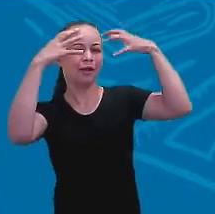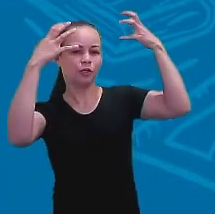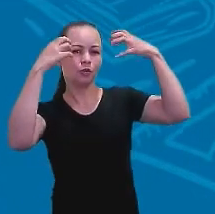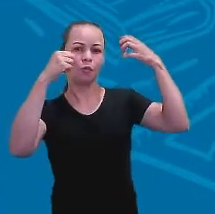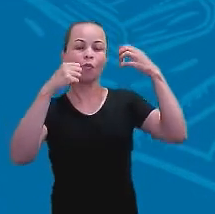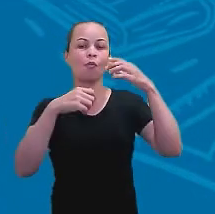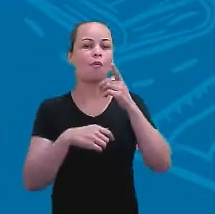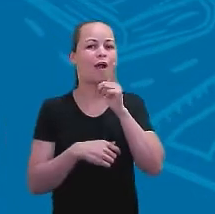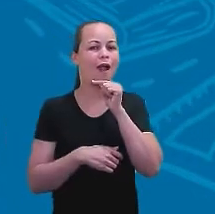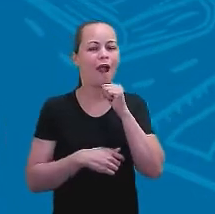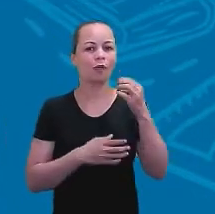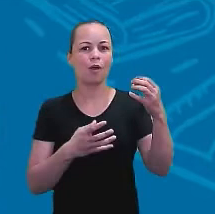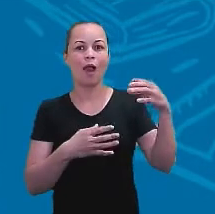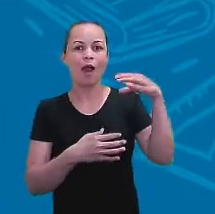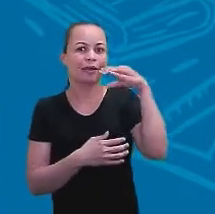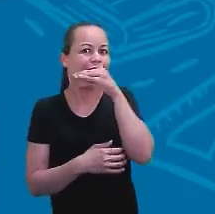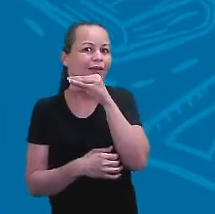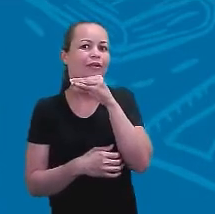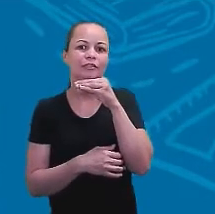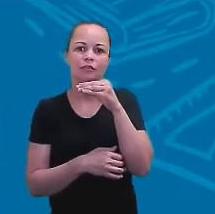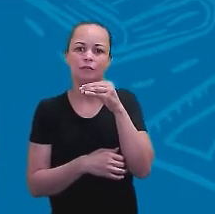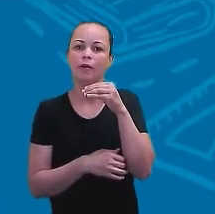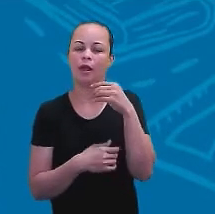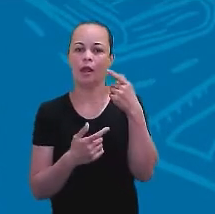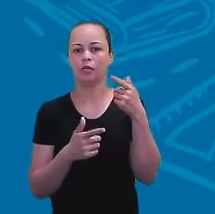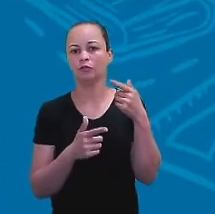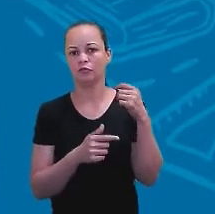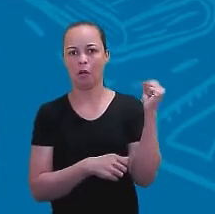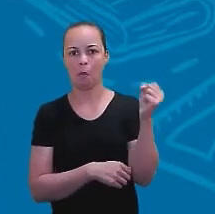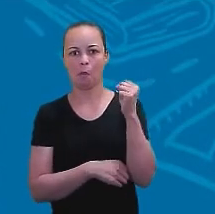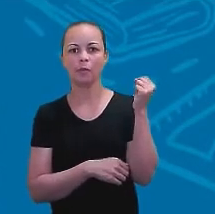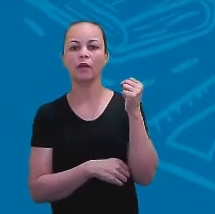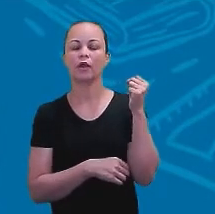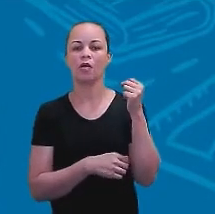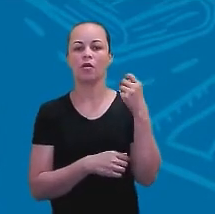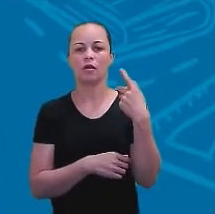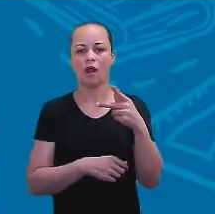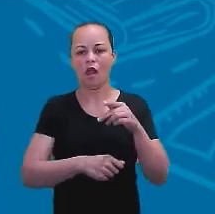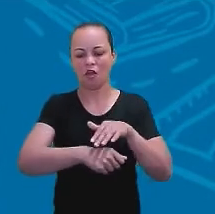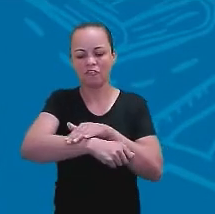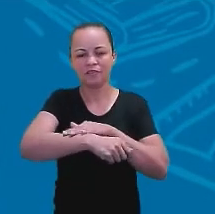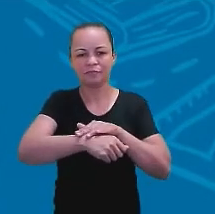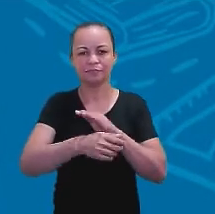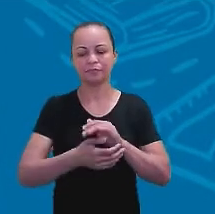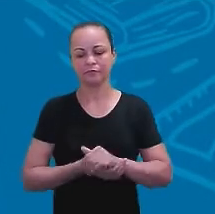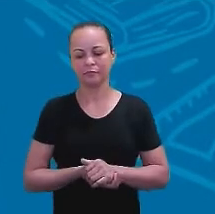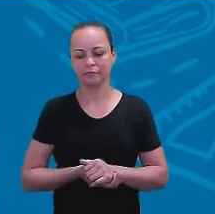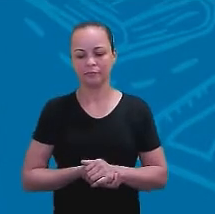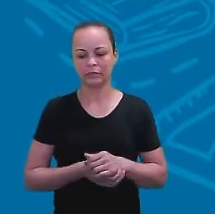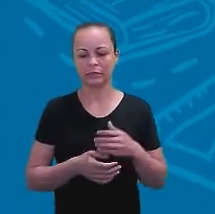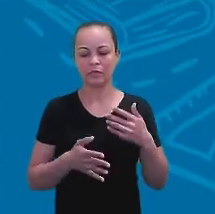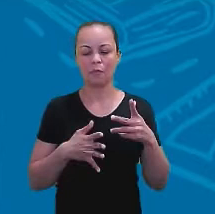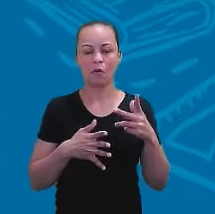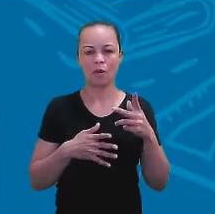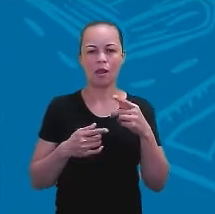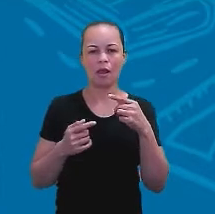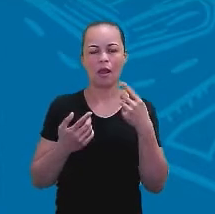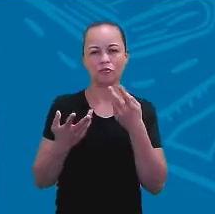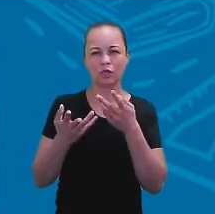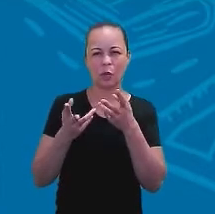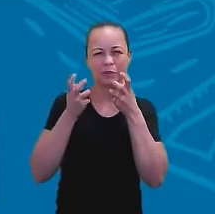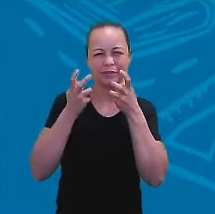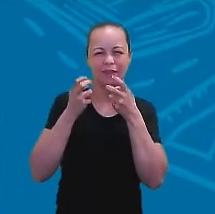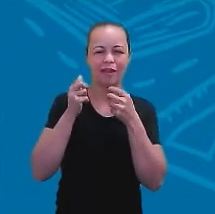quente, né, para não agravar ainda mais aquela queimadura, né? Molhar a zona afetada com água fresca, com